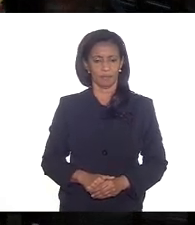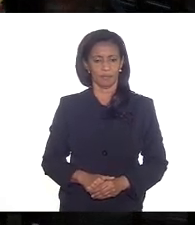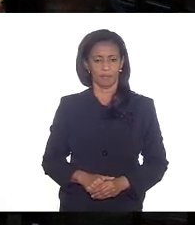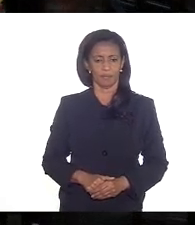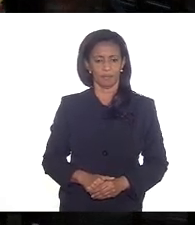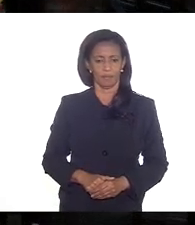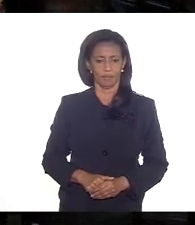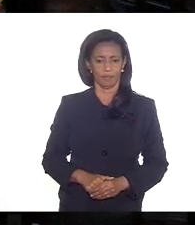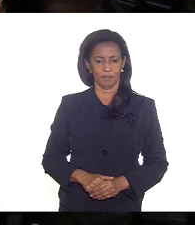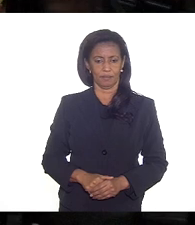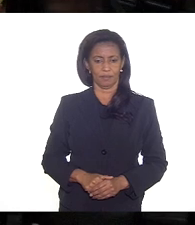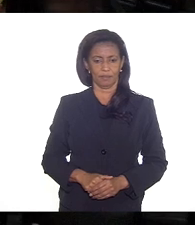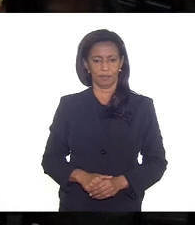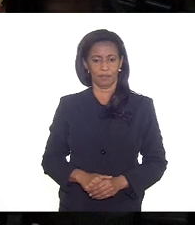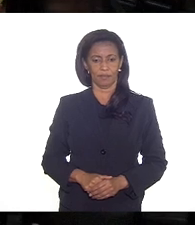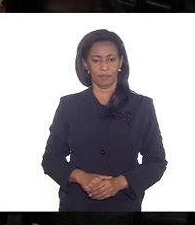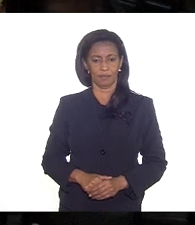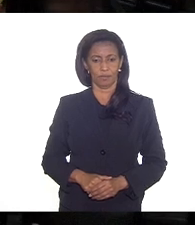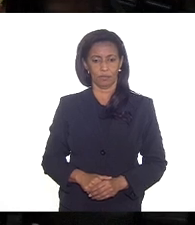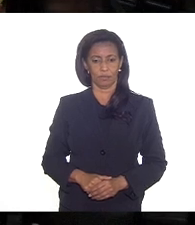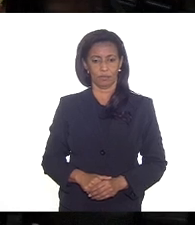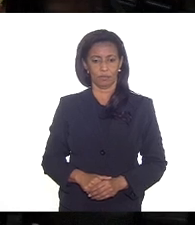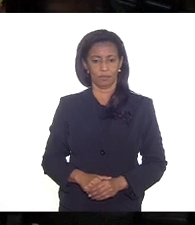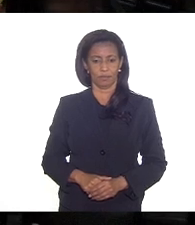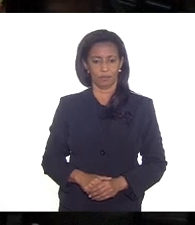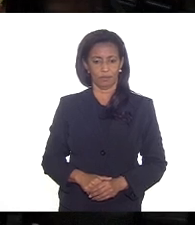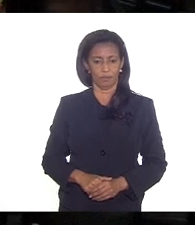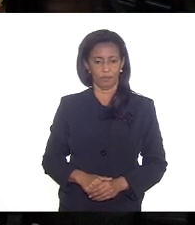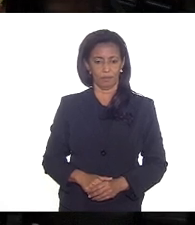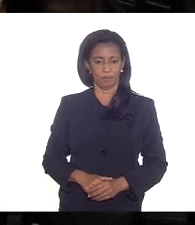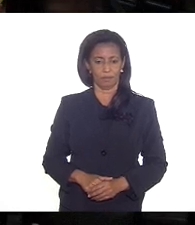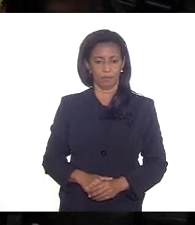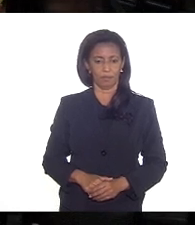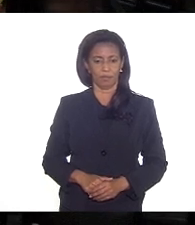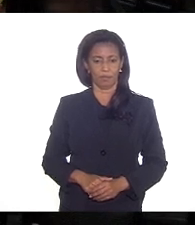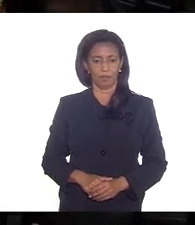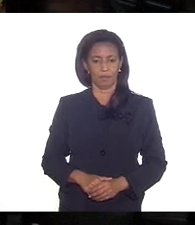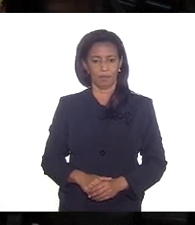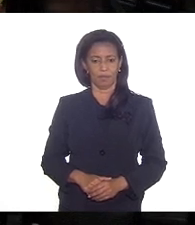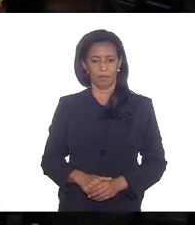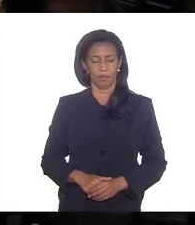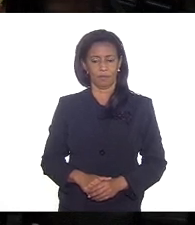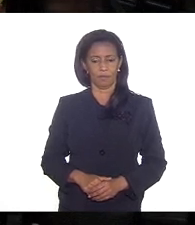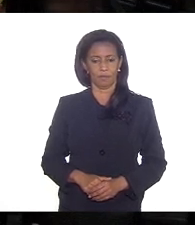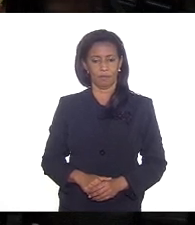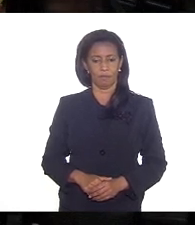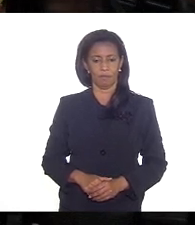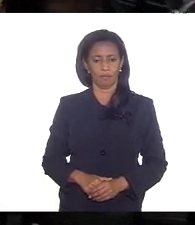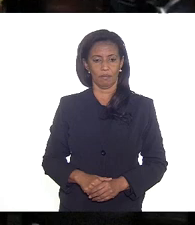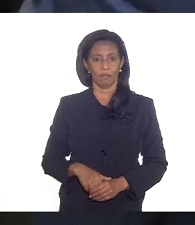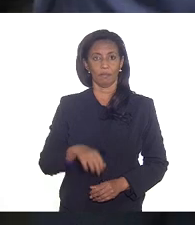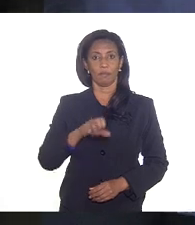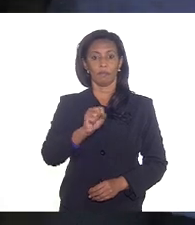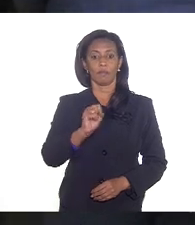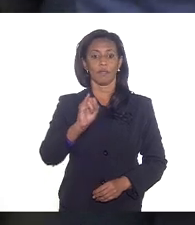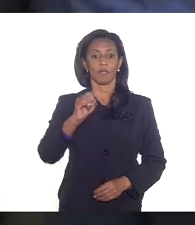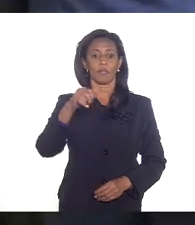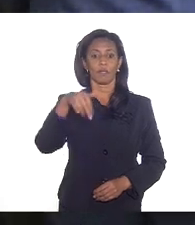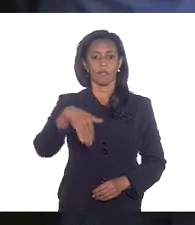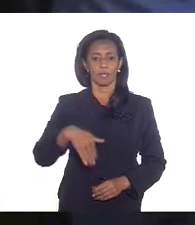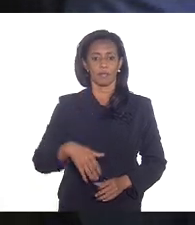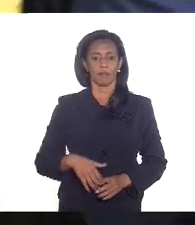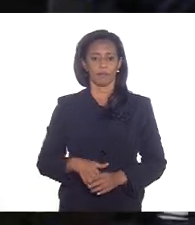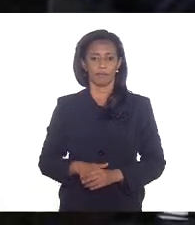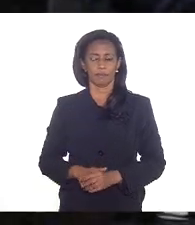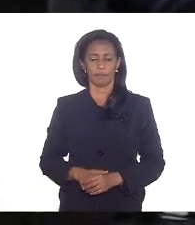e foi hoje pelo Zap E aí É sim para derrubada do